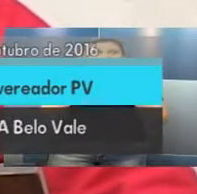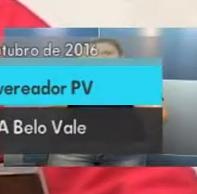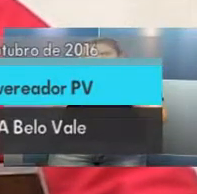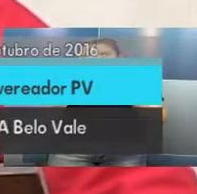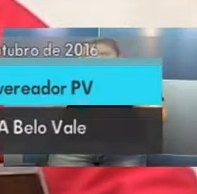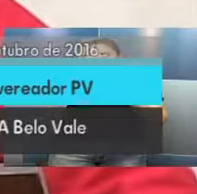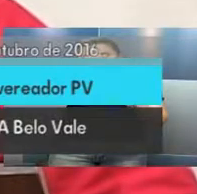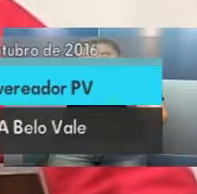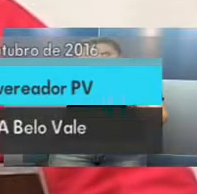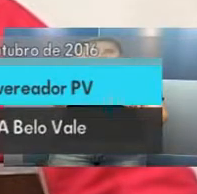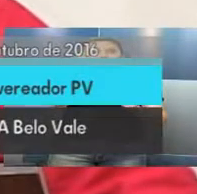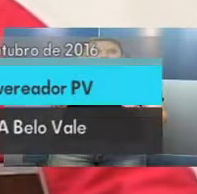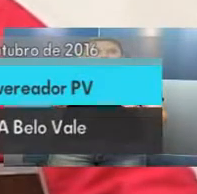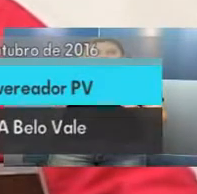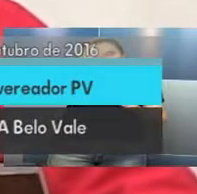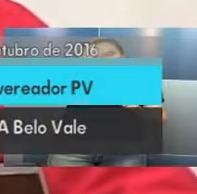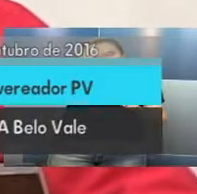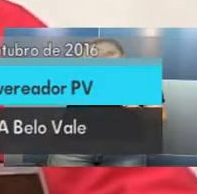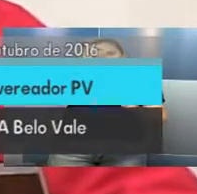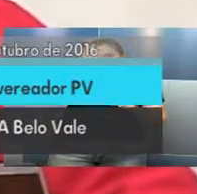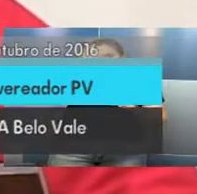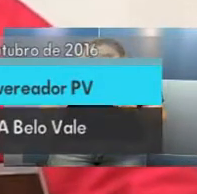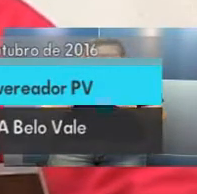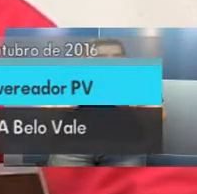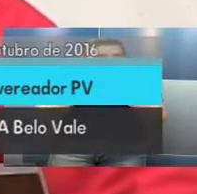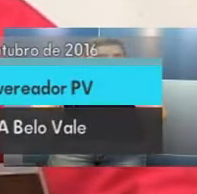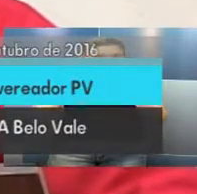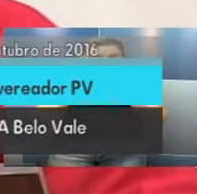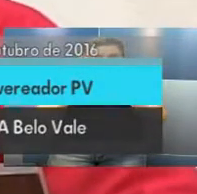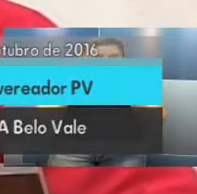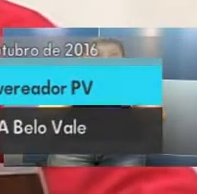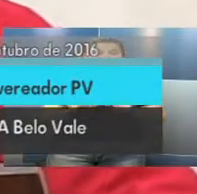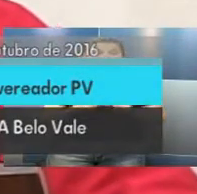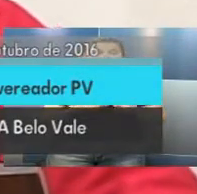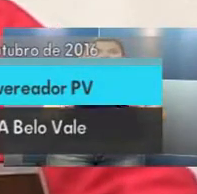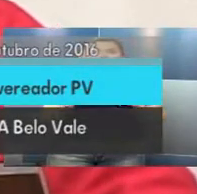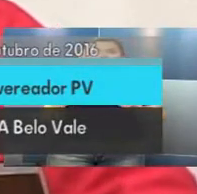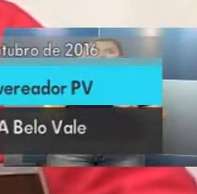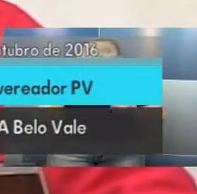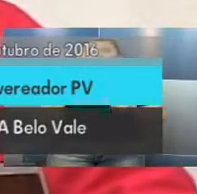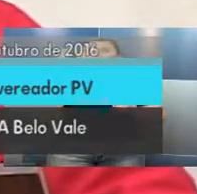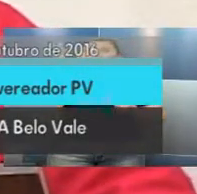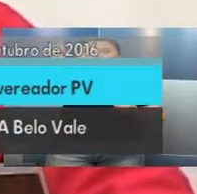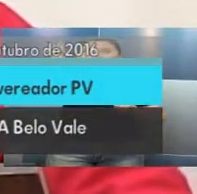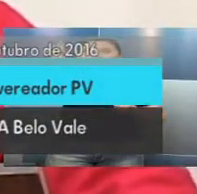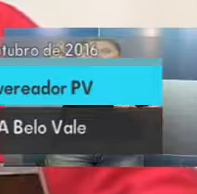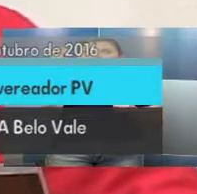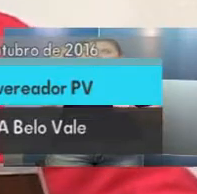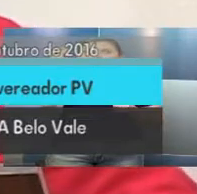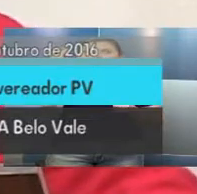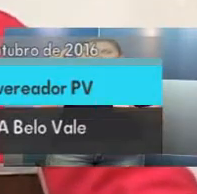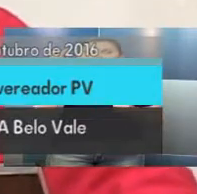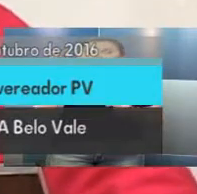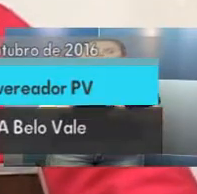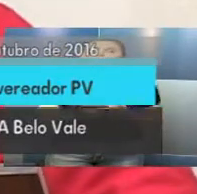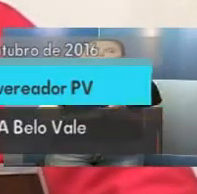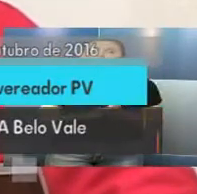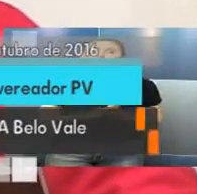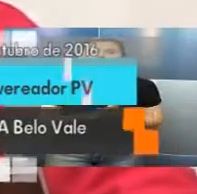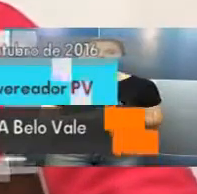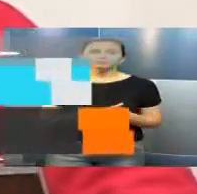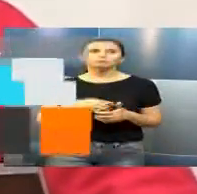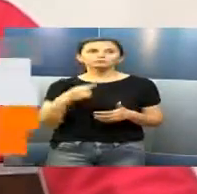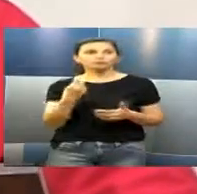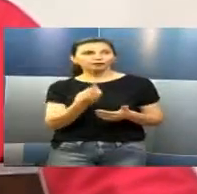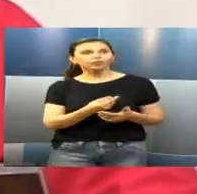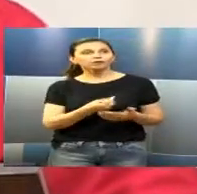para o hospitalzinho. Mas é importante, né, Pastor Alcides, que nós, enquanto membros, eu como membro, Vossa